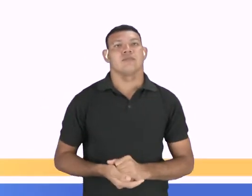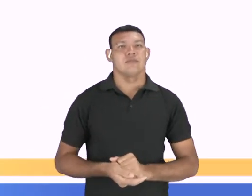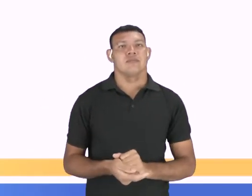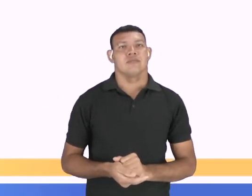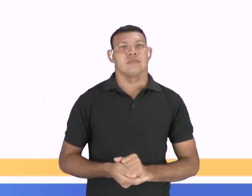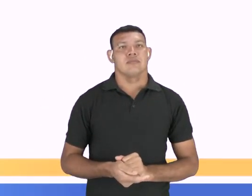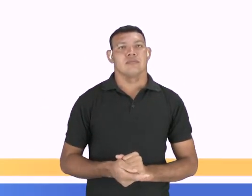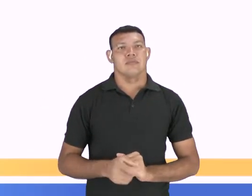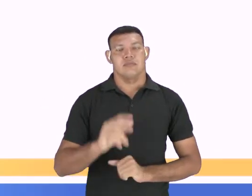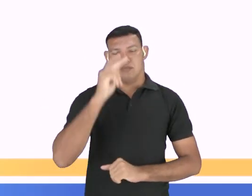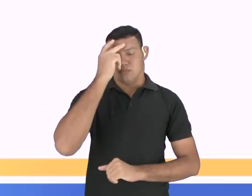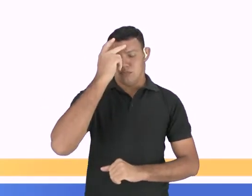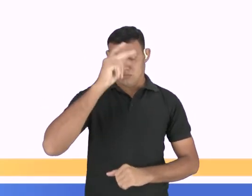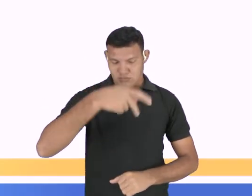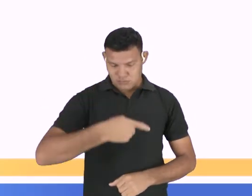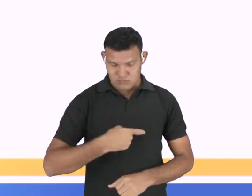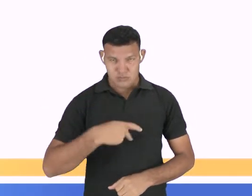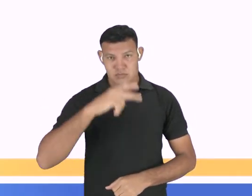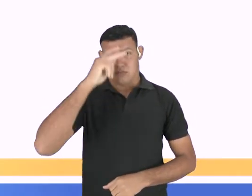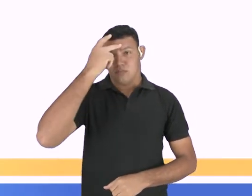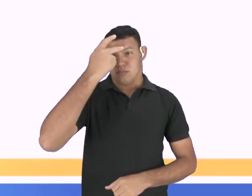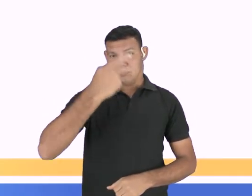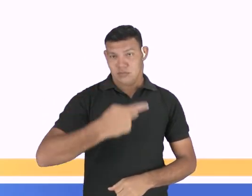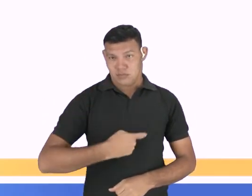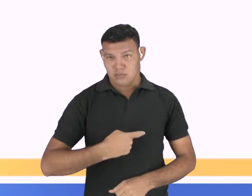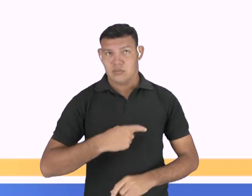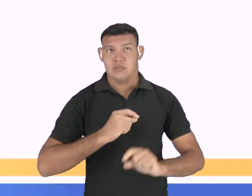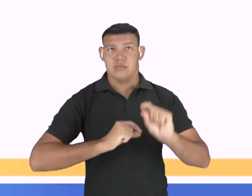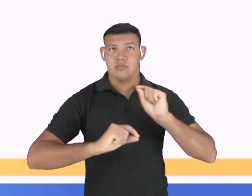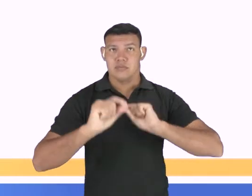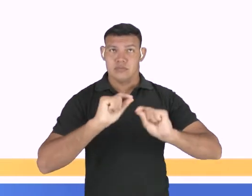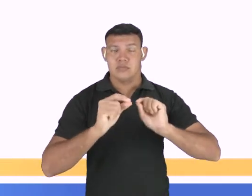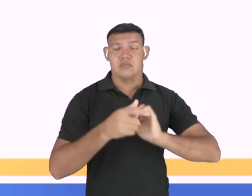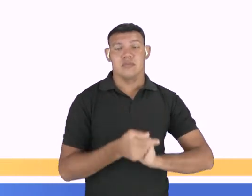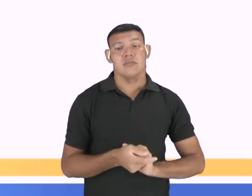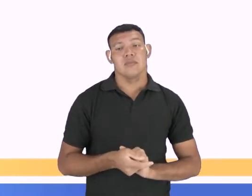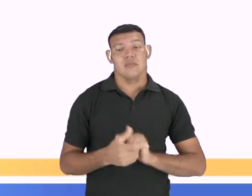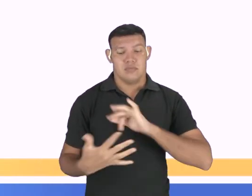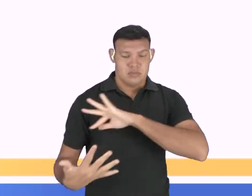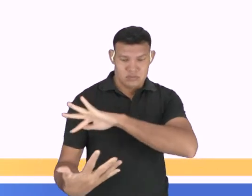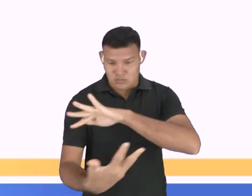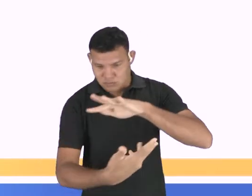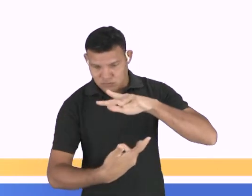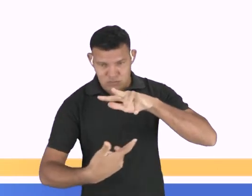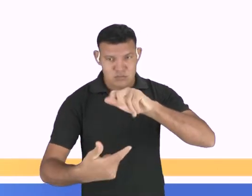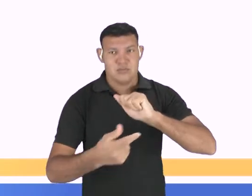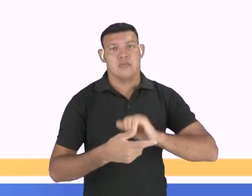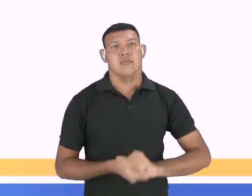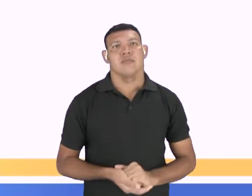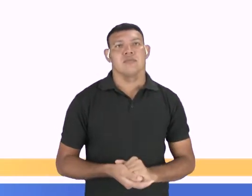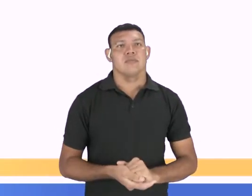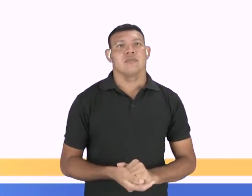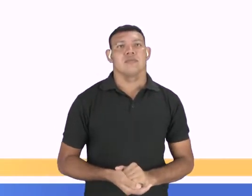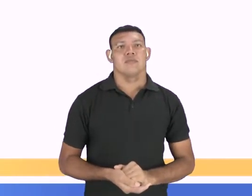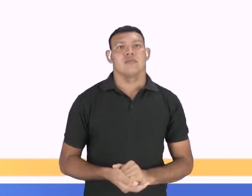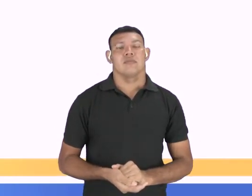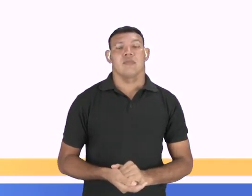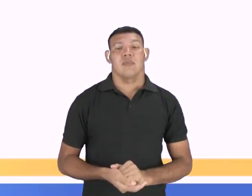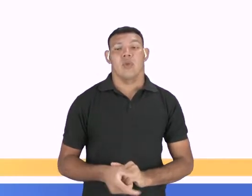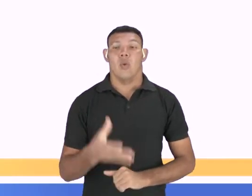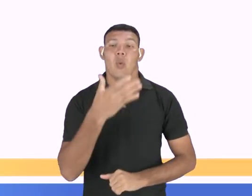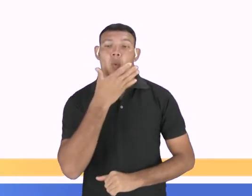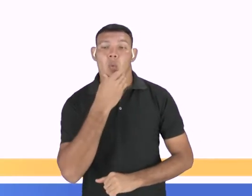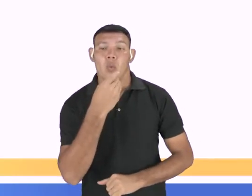antropocentrismo universalista. Então, para quem não lembra o que é antropocentrismo, o antro, quer dizer